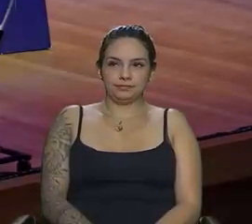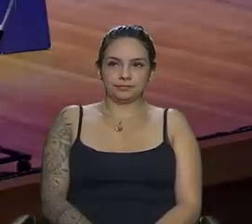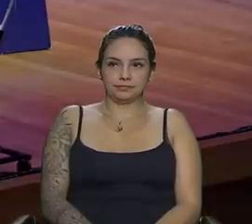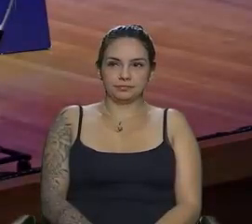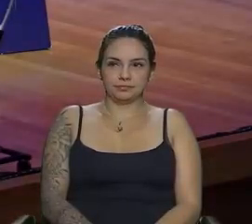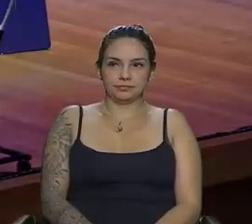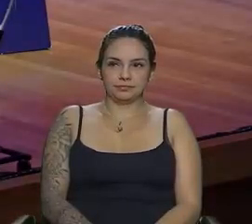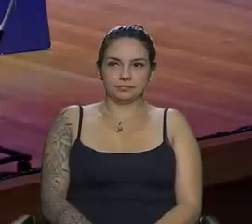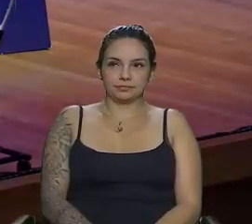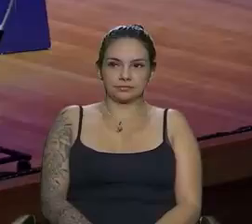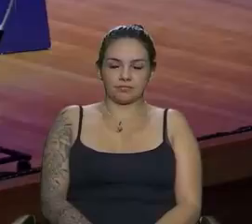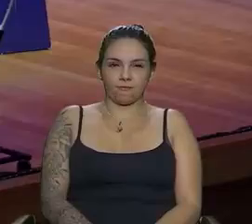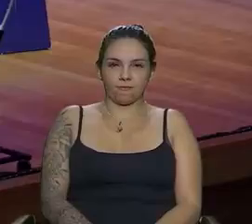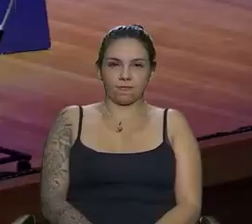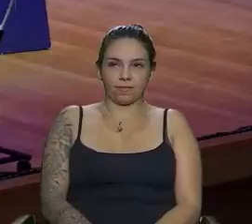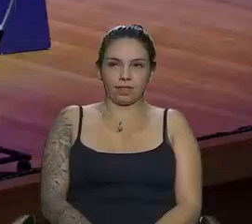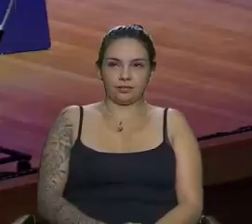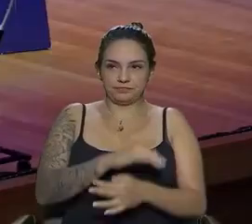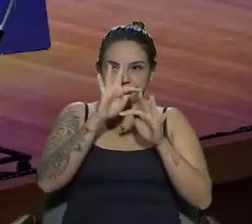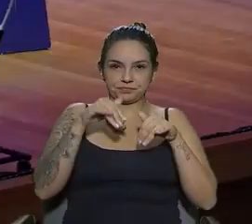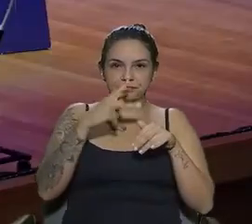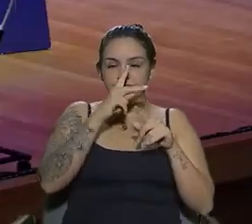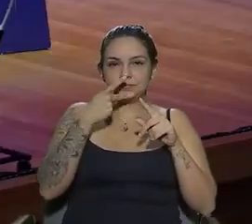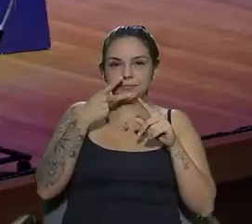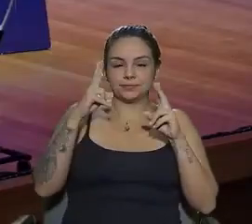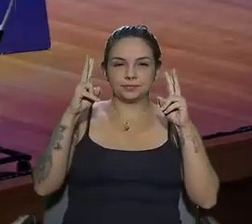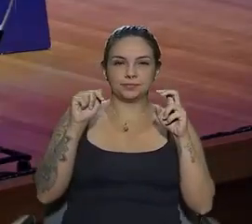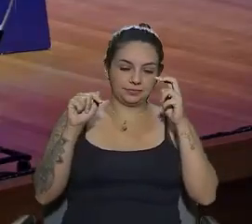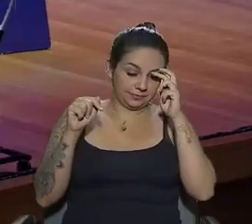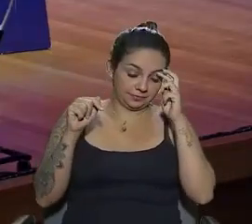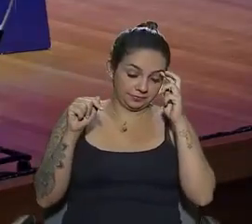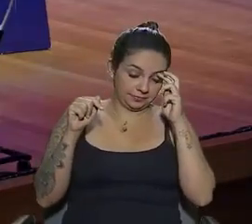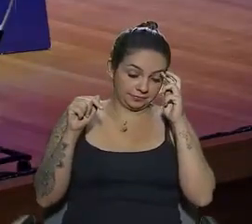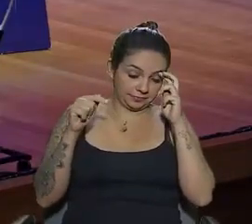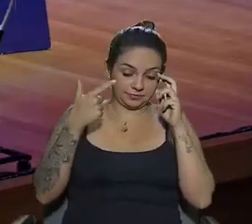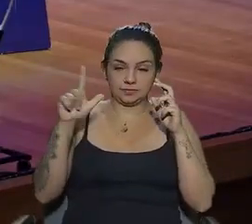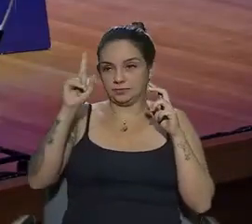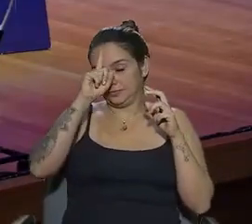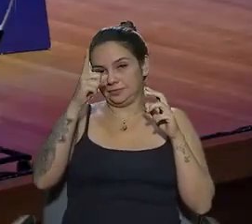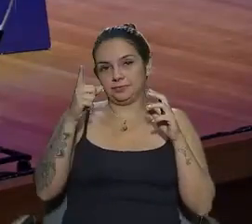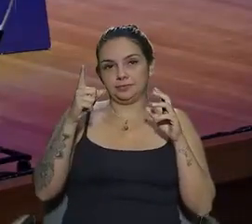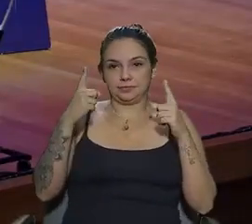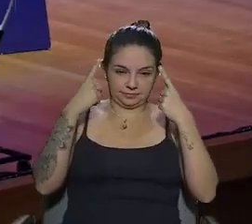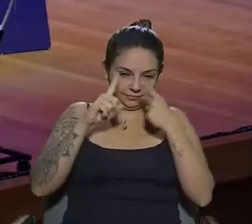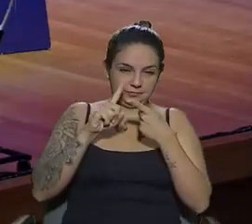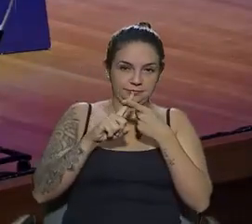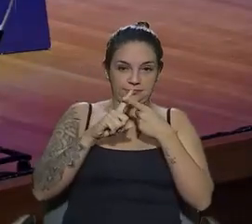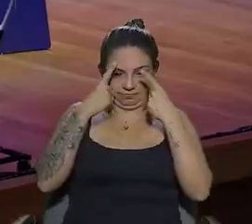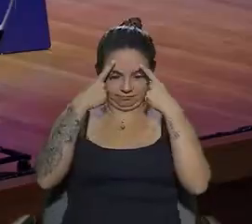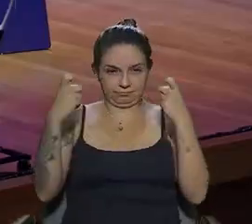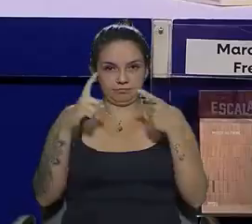Para Marcelino, né, até esse finalzinho da sua fala sobre essa outra ideia de vingança,